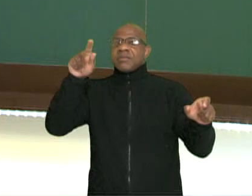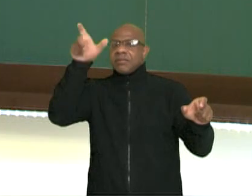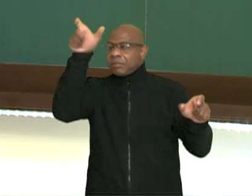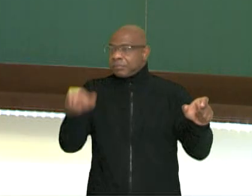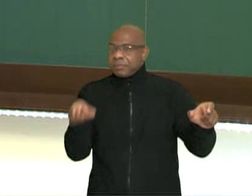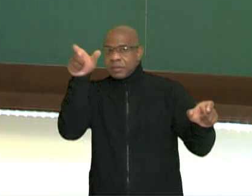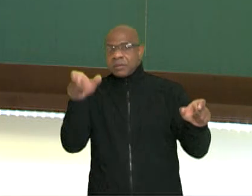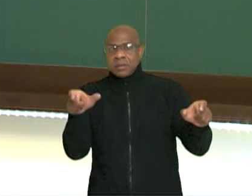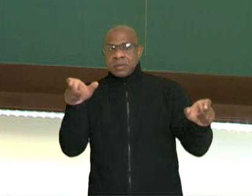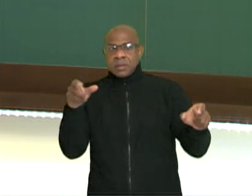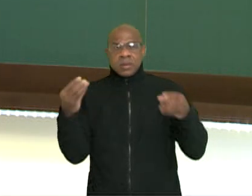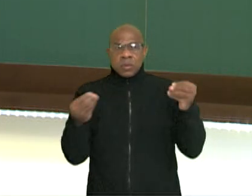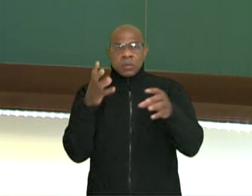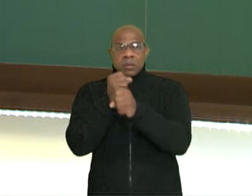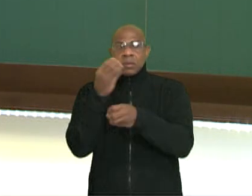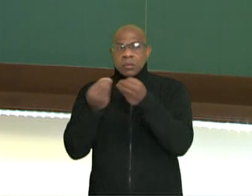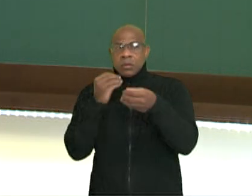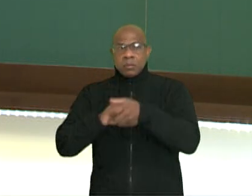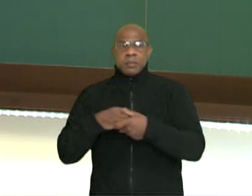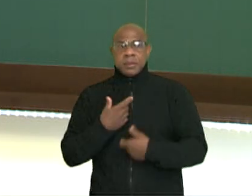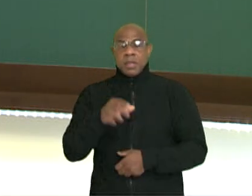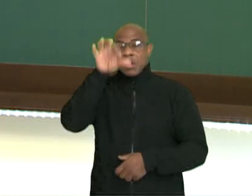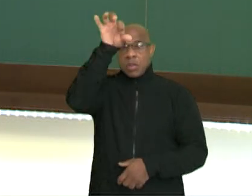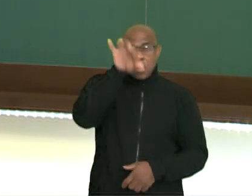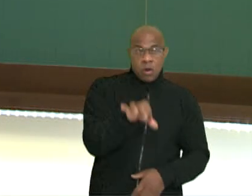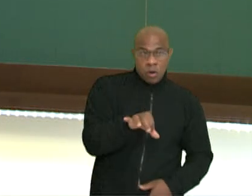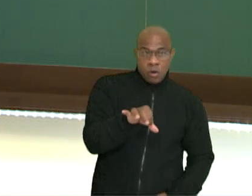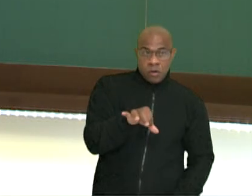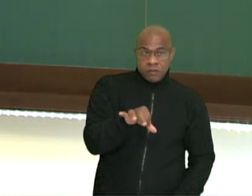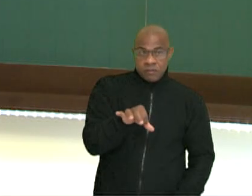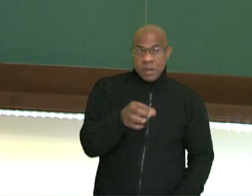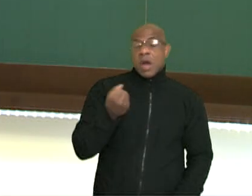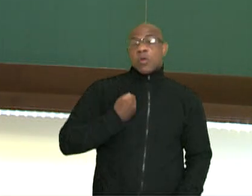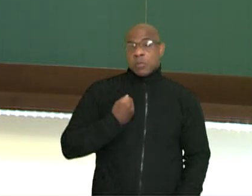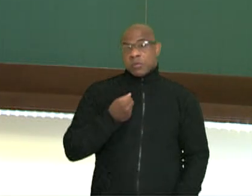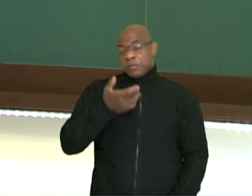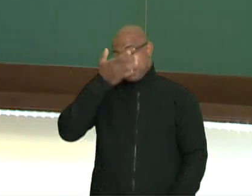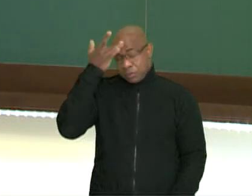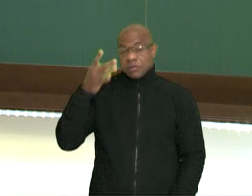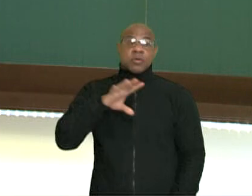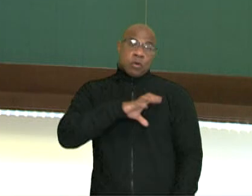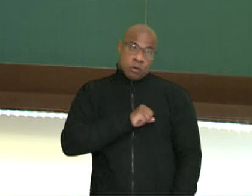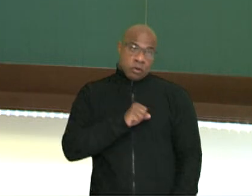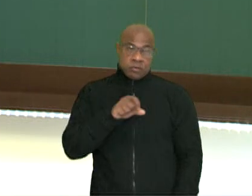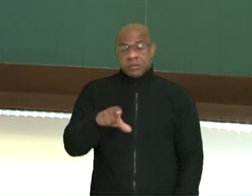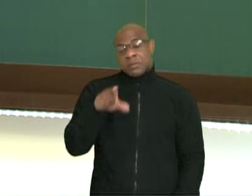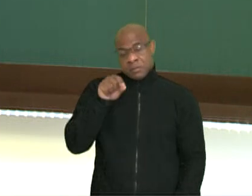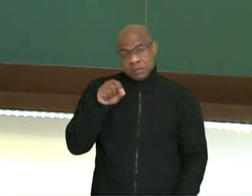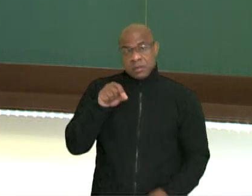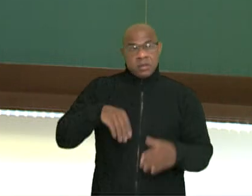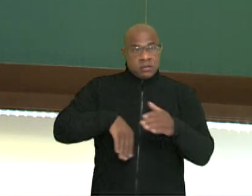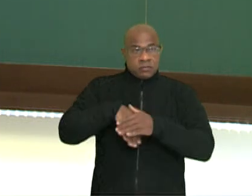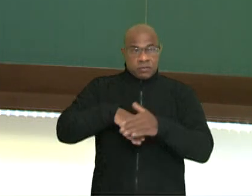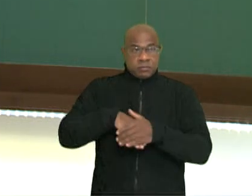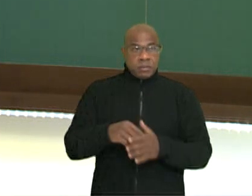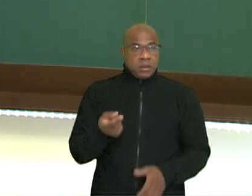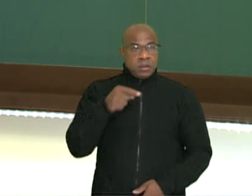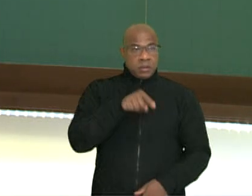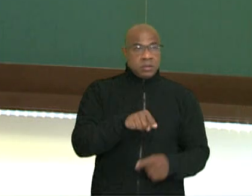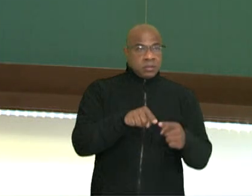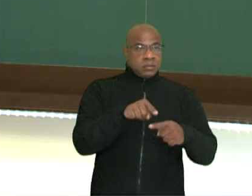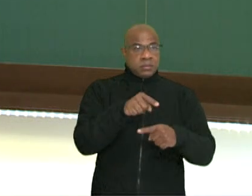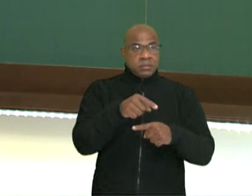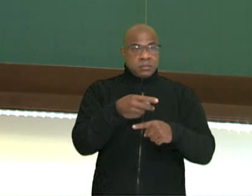total. Então eu coloco 9, que é a frequência, o número de pessoas que gostaram de determinada coisa, sobre o total, que é